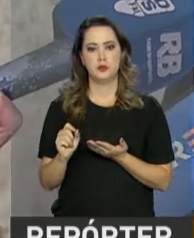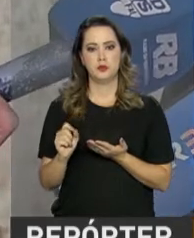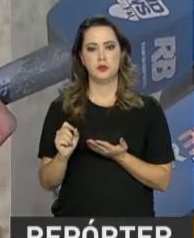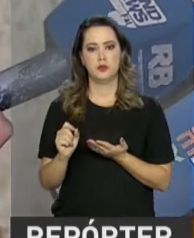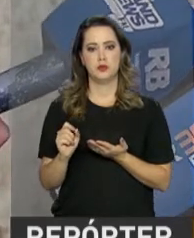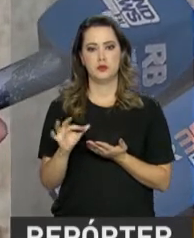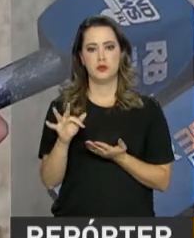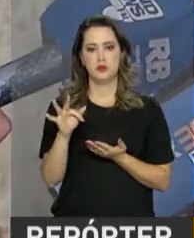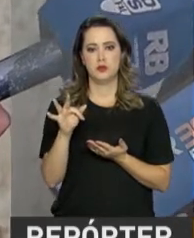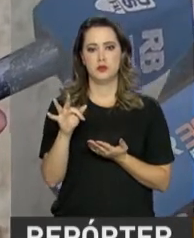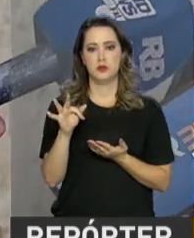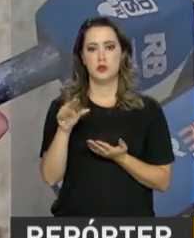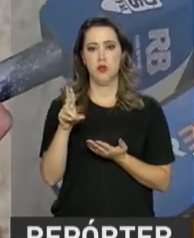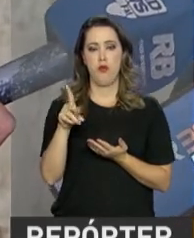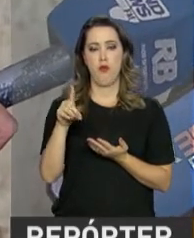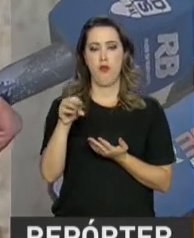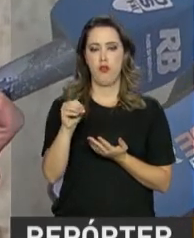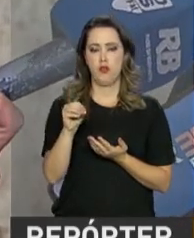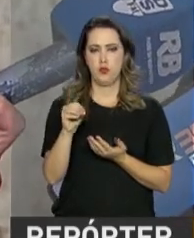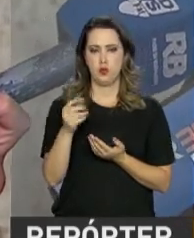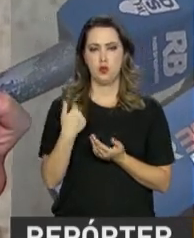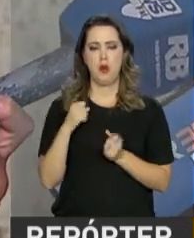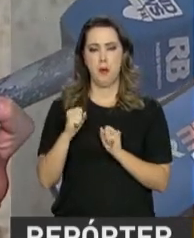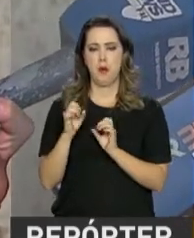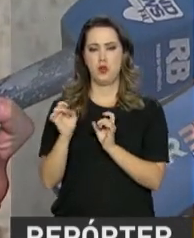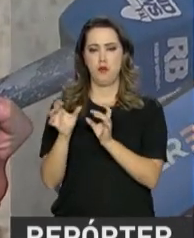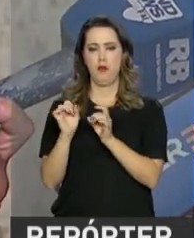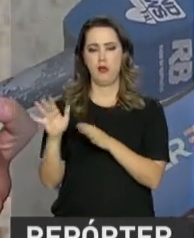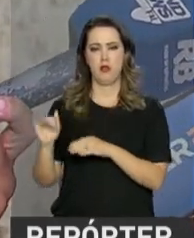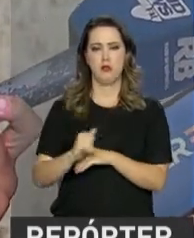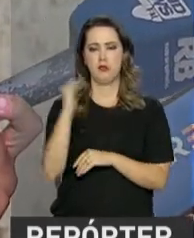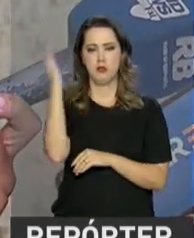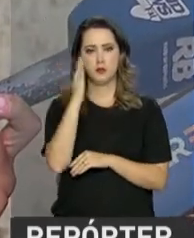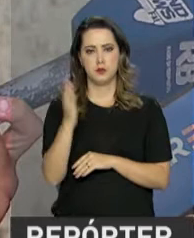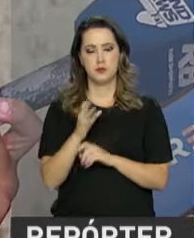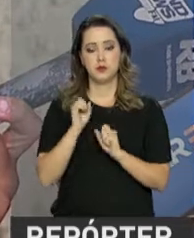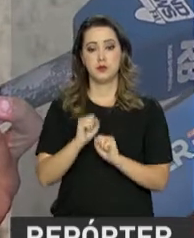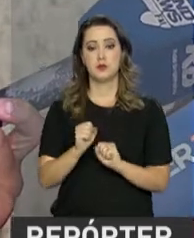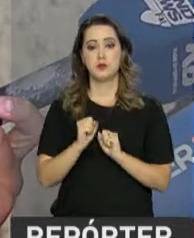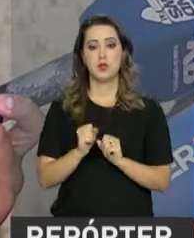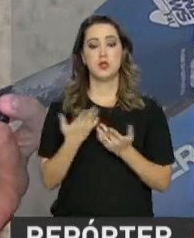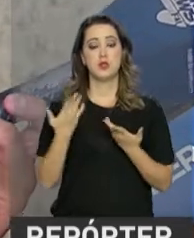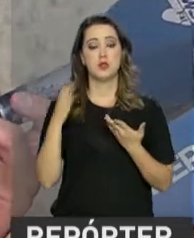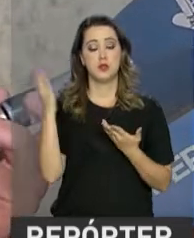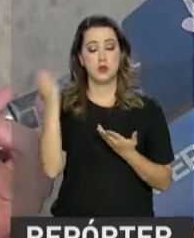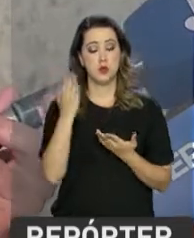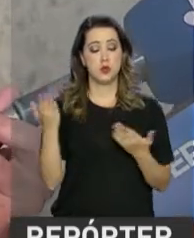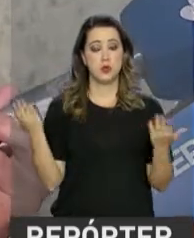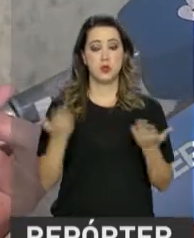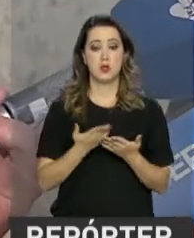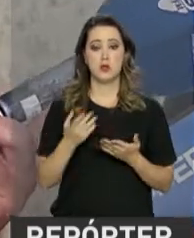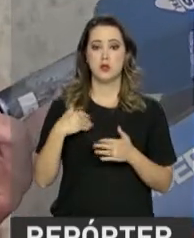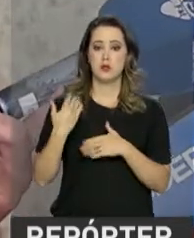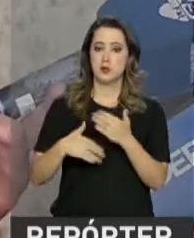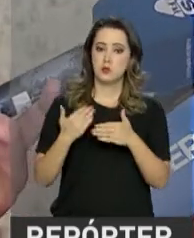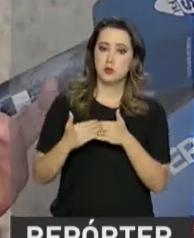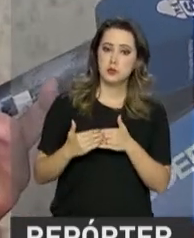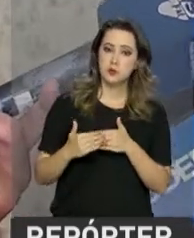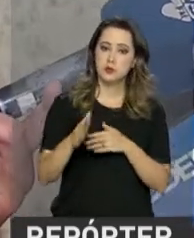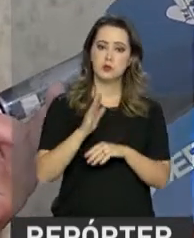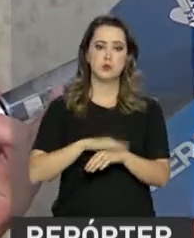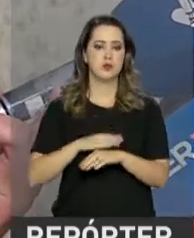fundo garantidor das exportações o que vai permitir que as exportações brasileiras sigam no